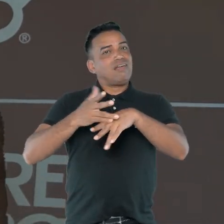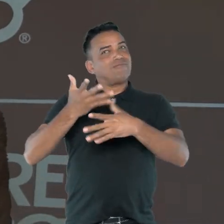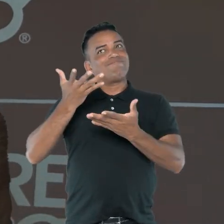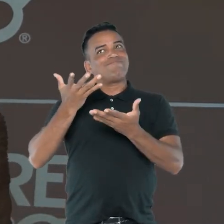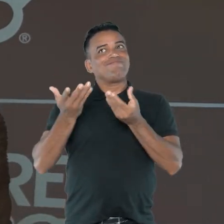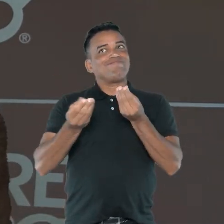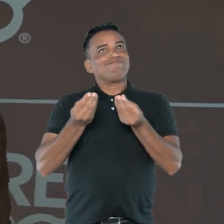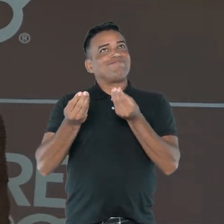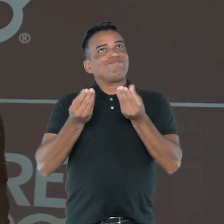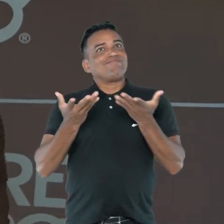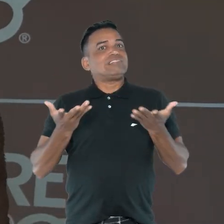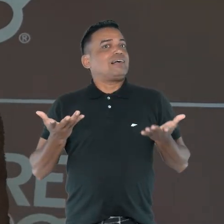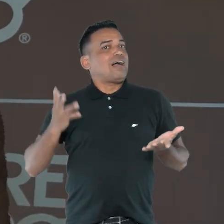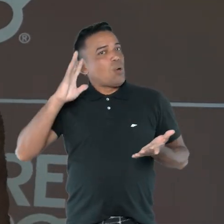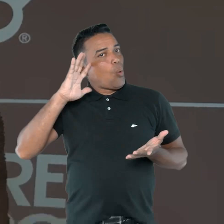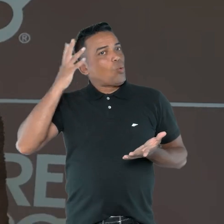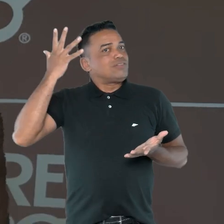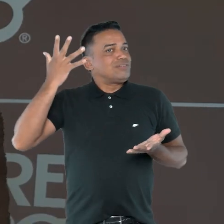você